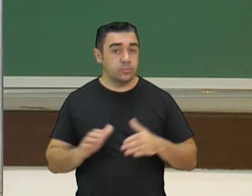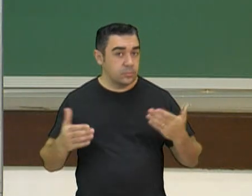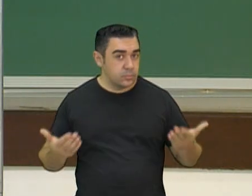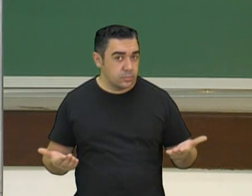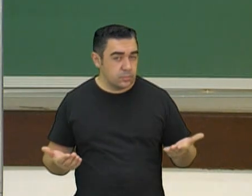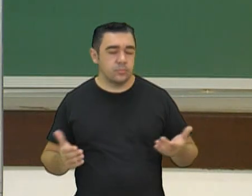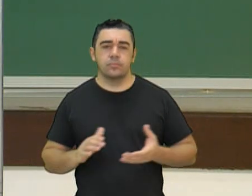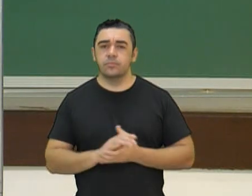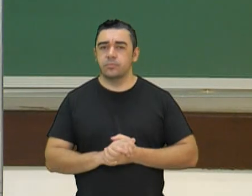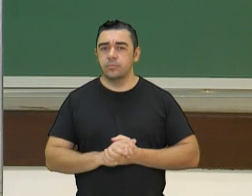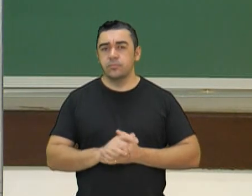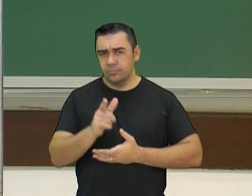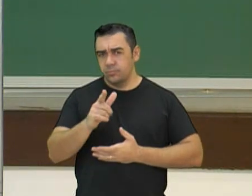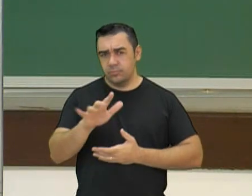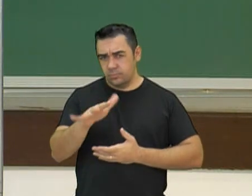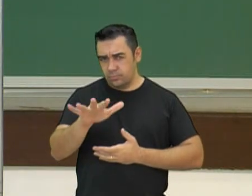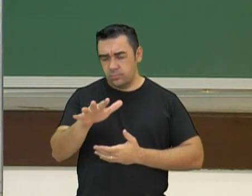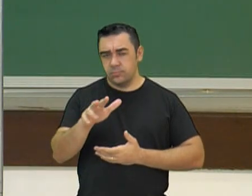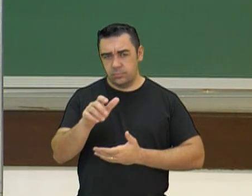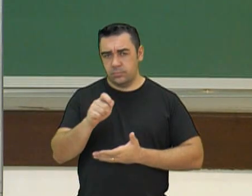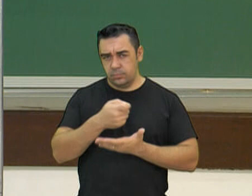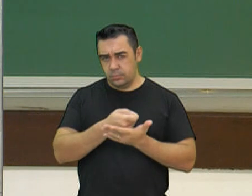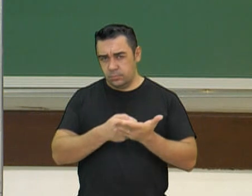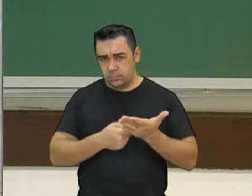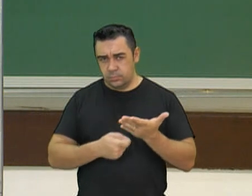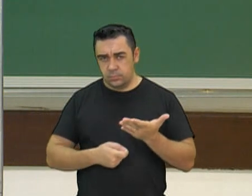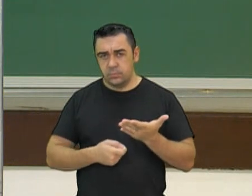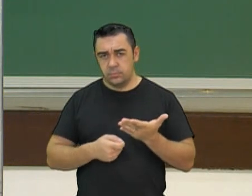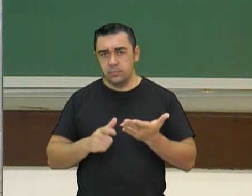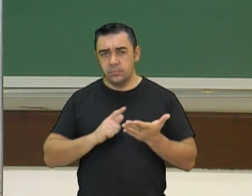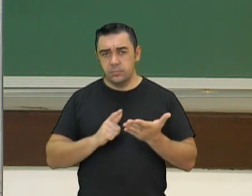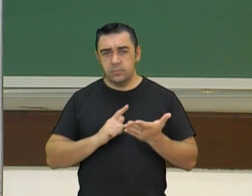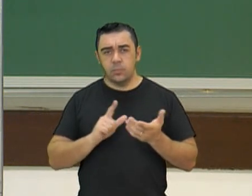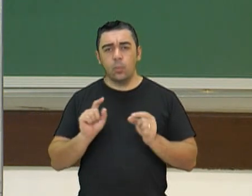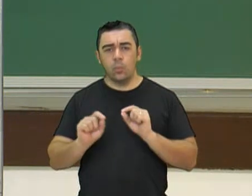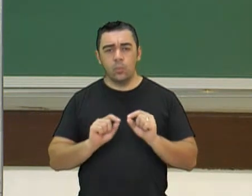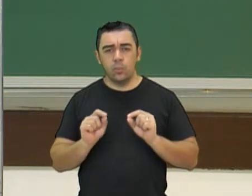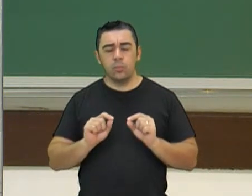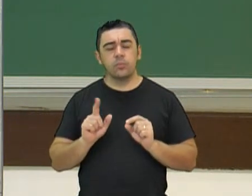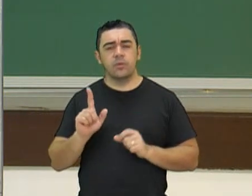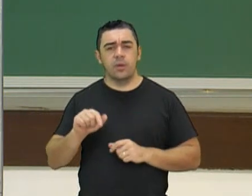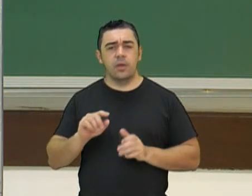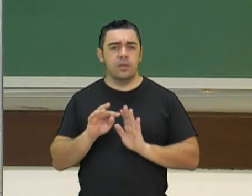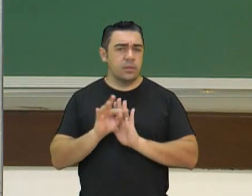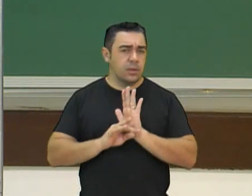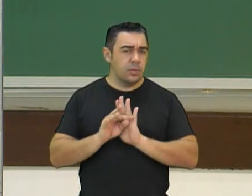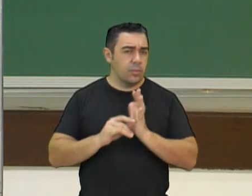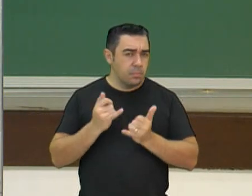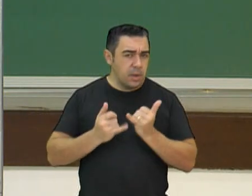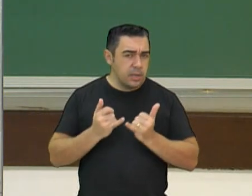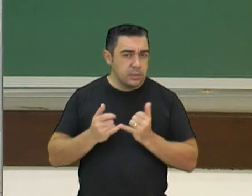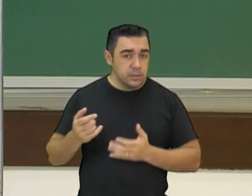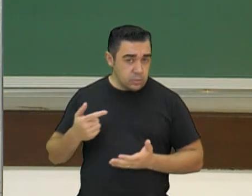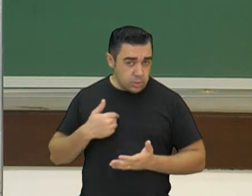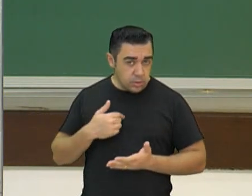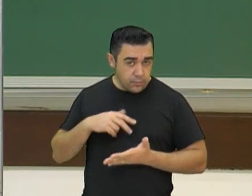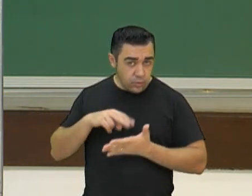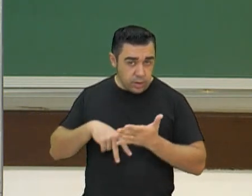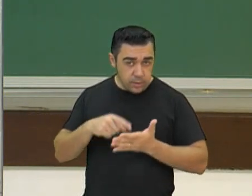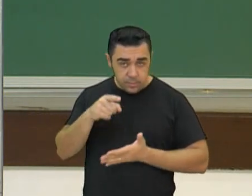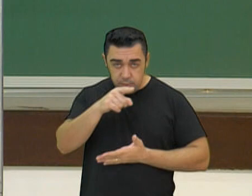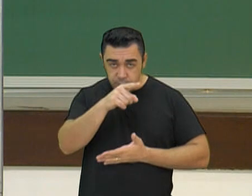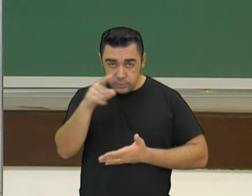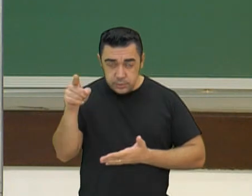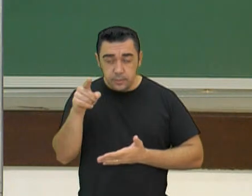Então, pessoal, quem mais ou menos escreveu, né, fez aí uma paráfrase, né, ou seja, um texto parecido com o que eu vou ler de proposta,